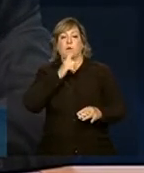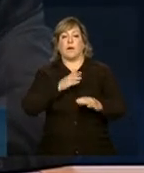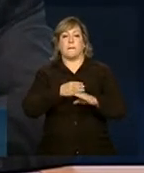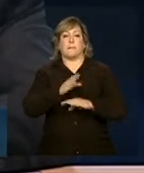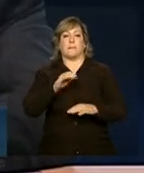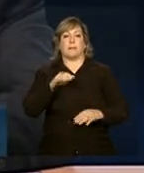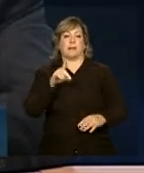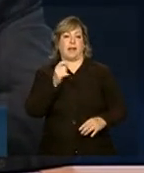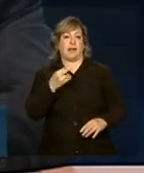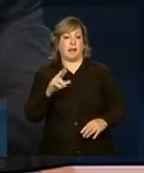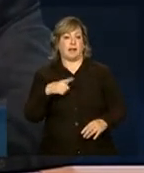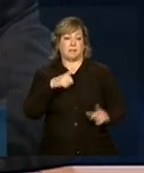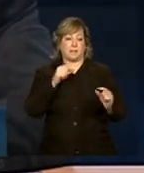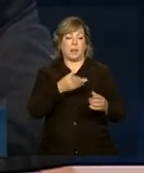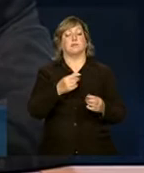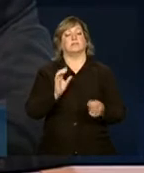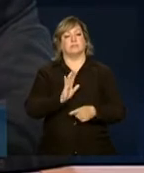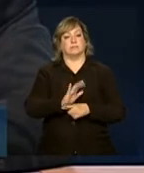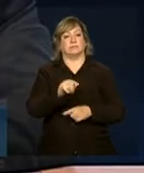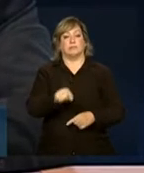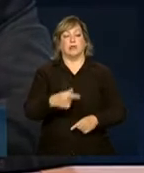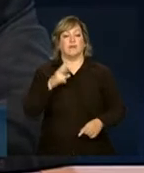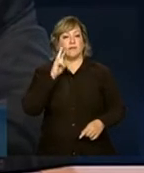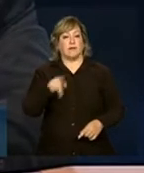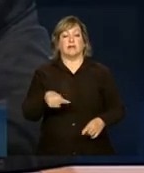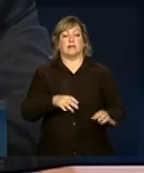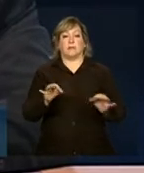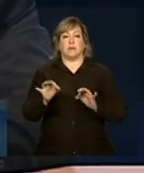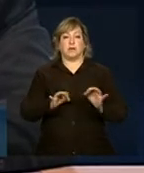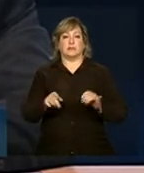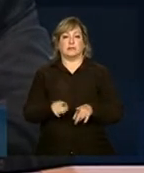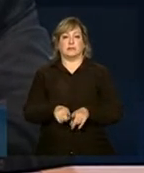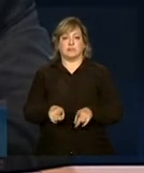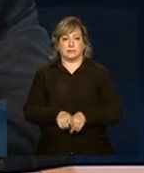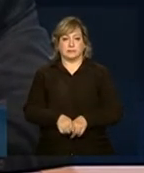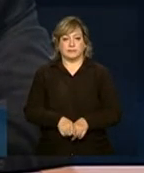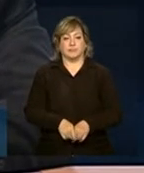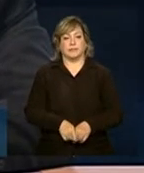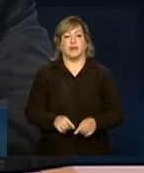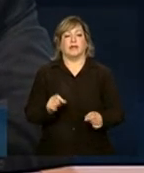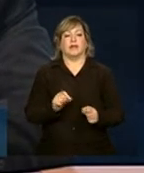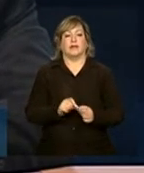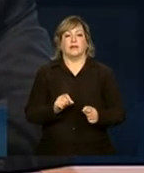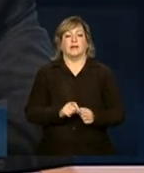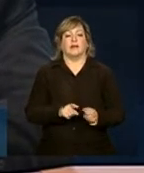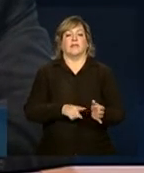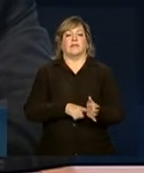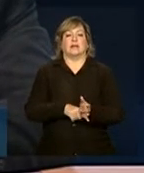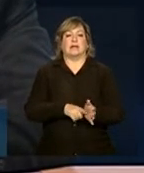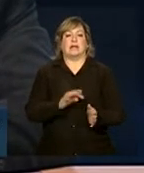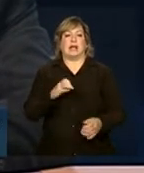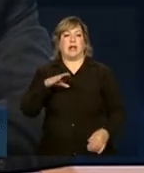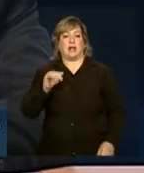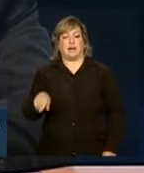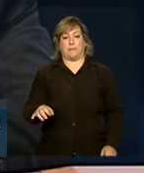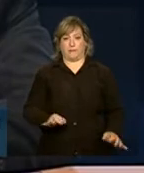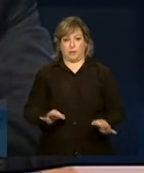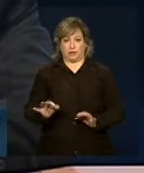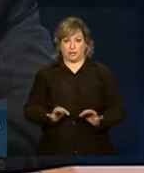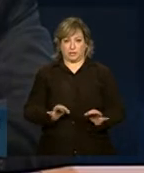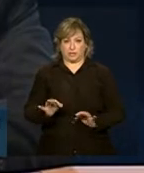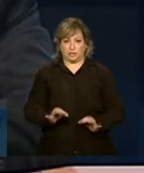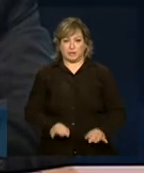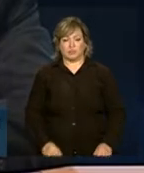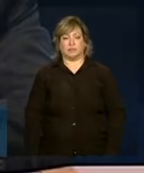e também em olhão os projetos ainda estão fazendo avaliação técnica dos projetos